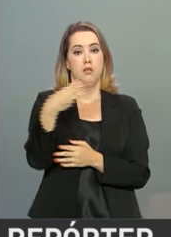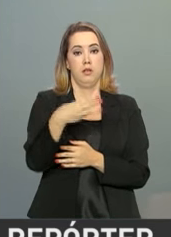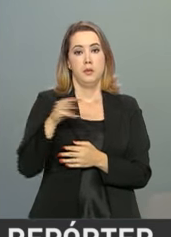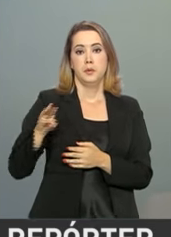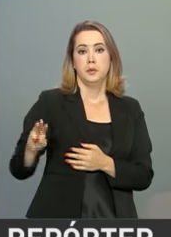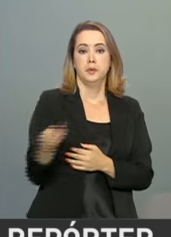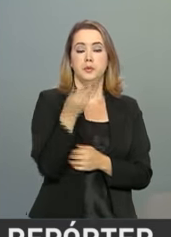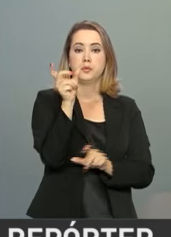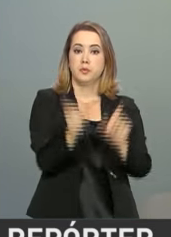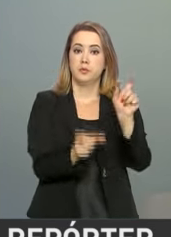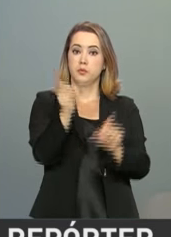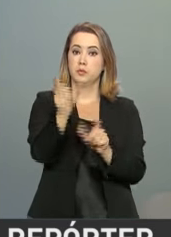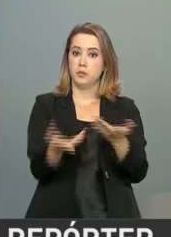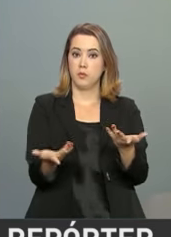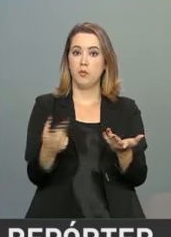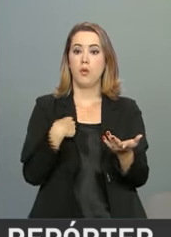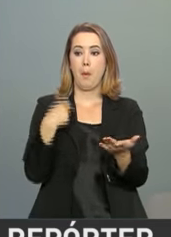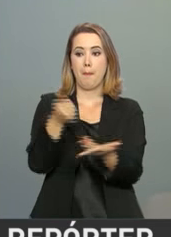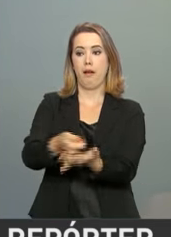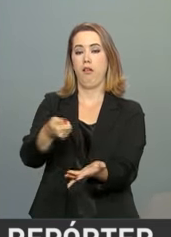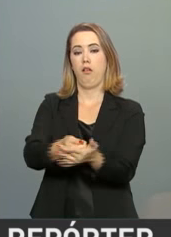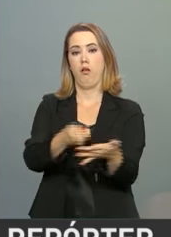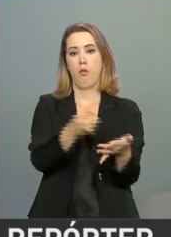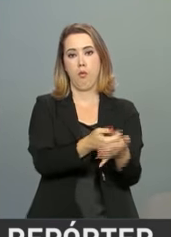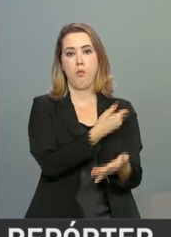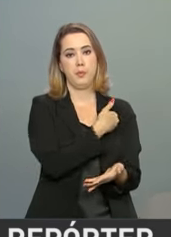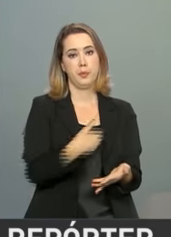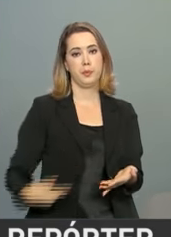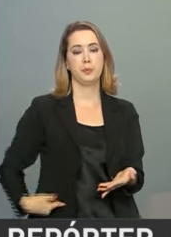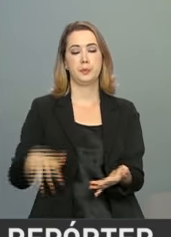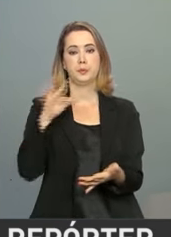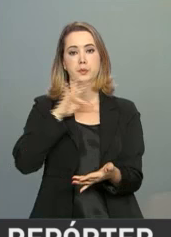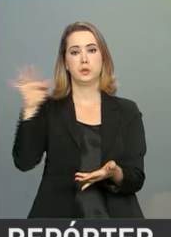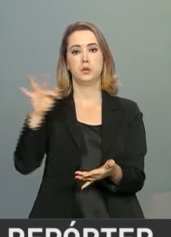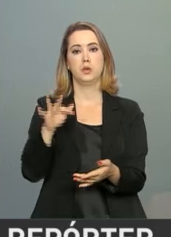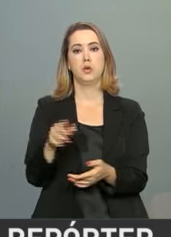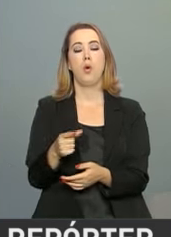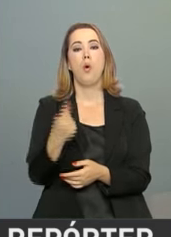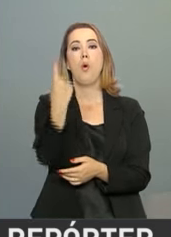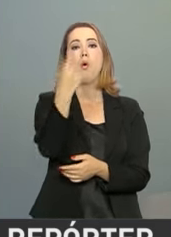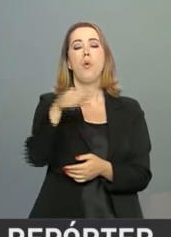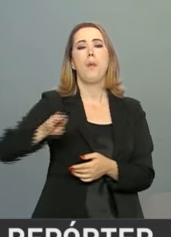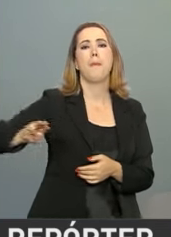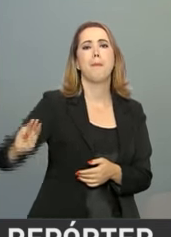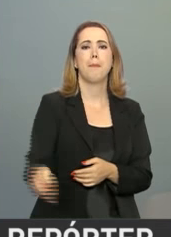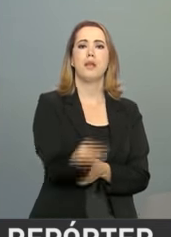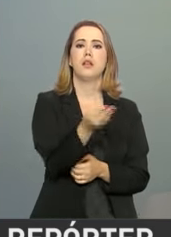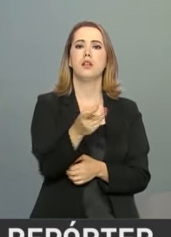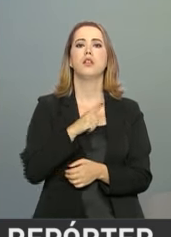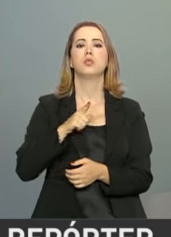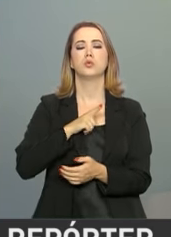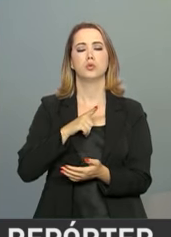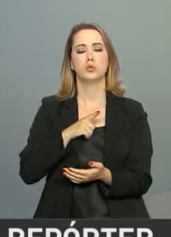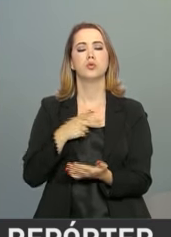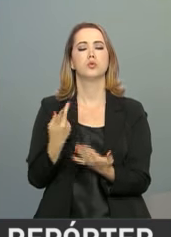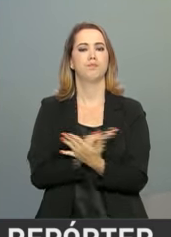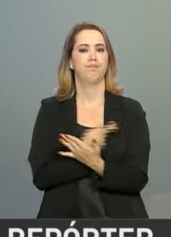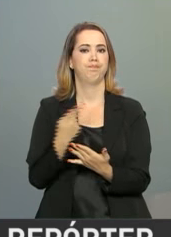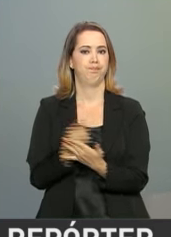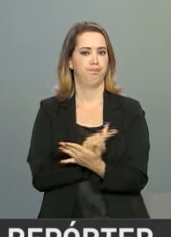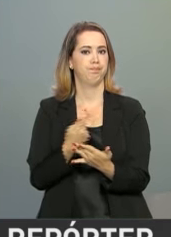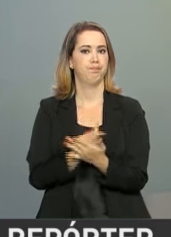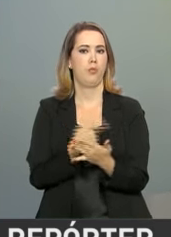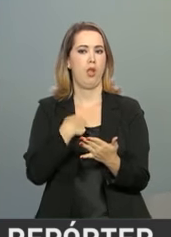R.900.000 benefícios pagos pelo pelo governo federal, cerca de 1.1.000 apresentaram algum tipo de